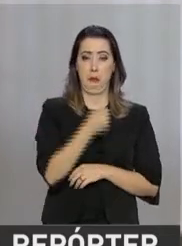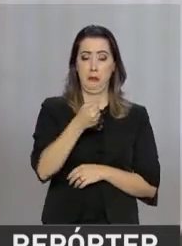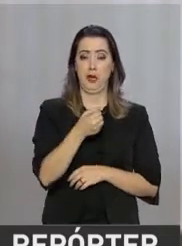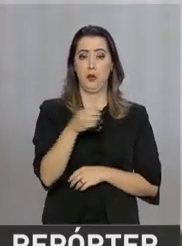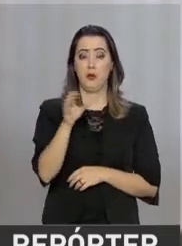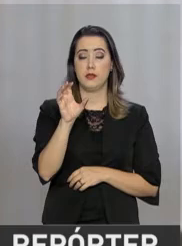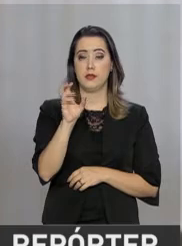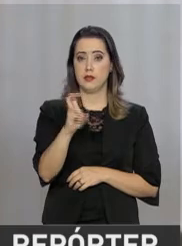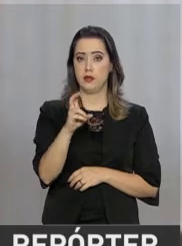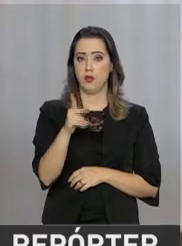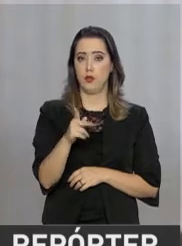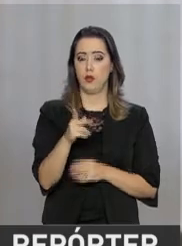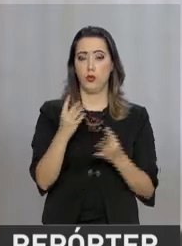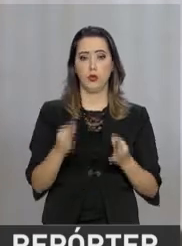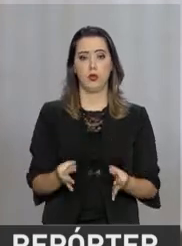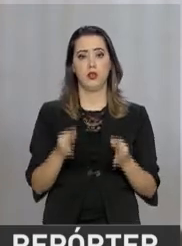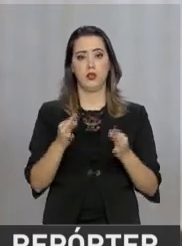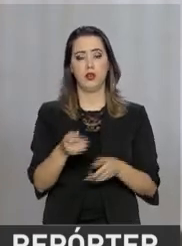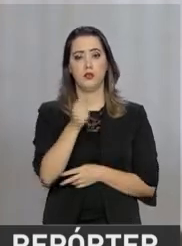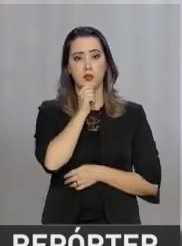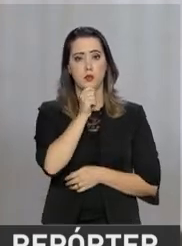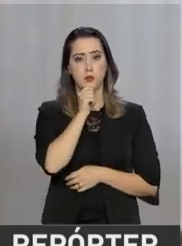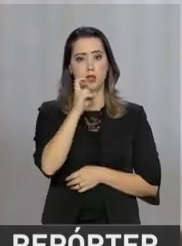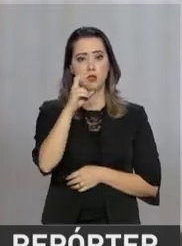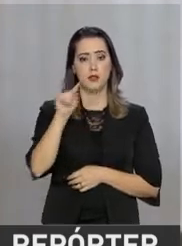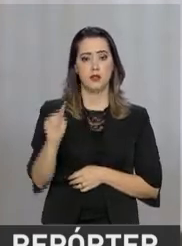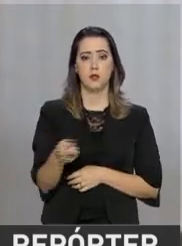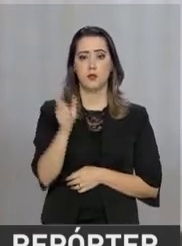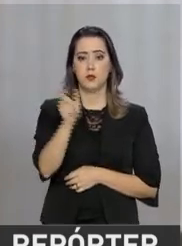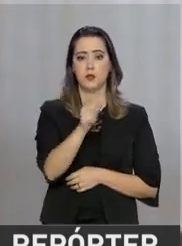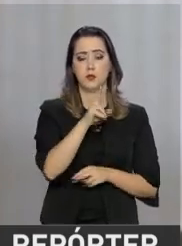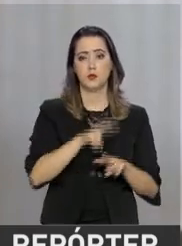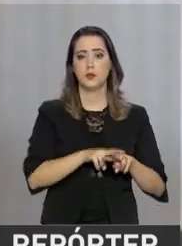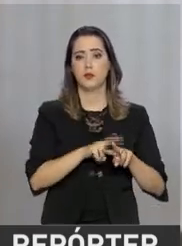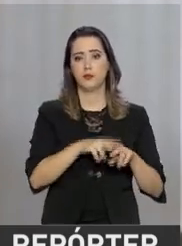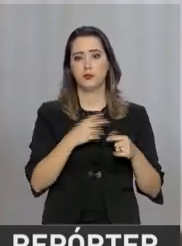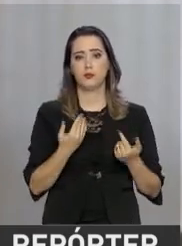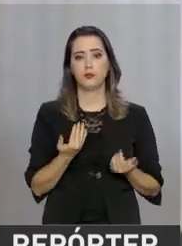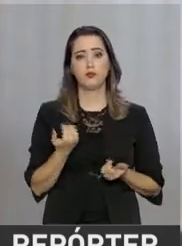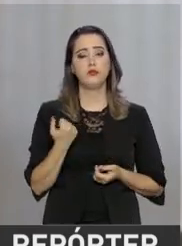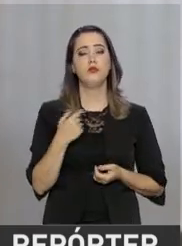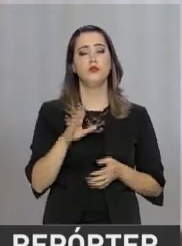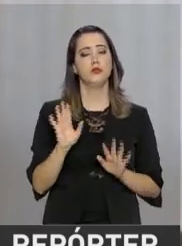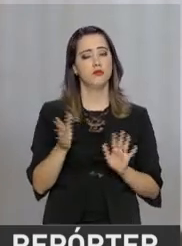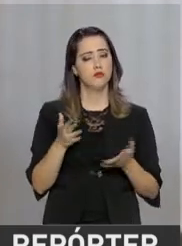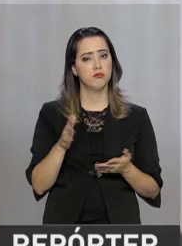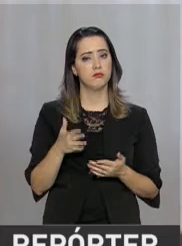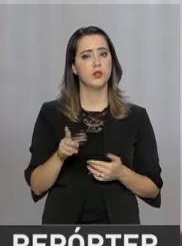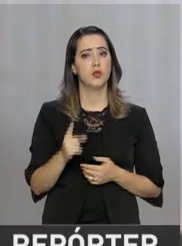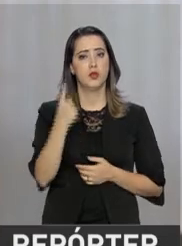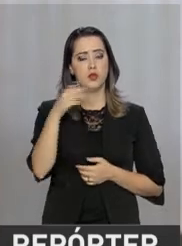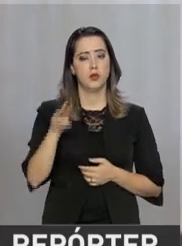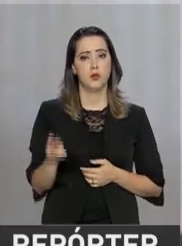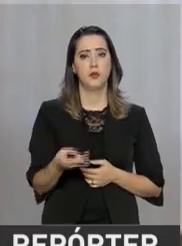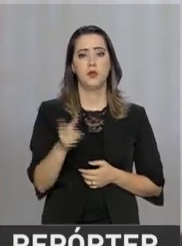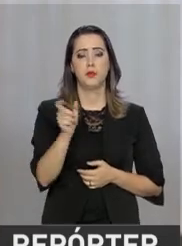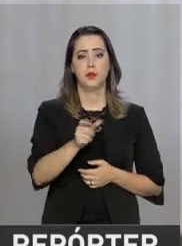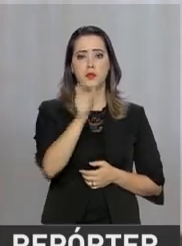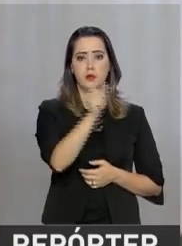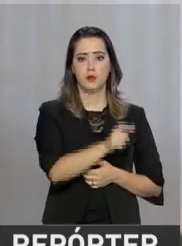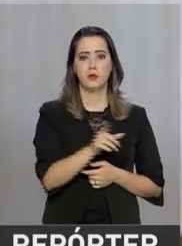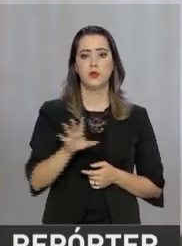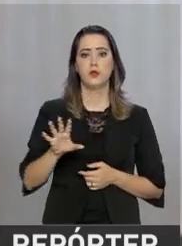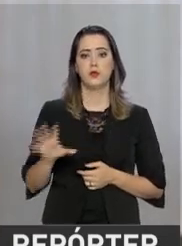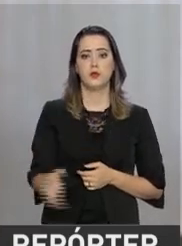drogas. 5 mil bandidos foram presos e aproximadamente 1.300